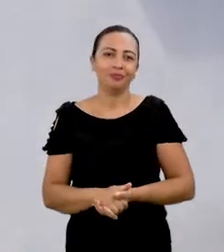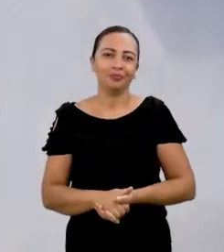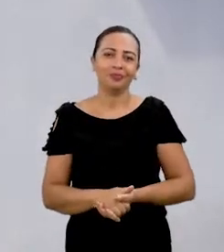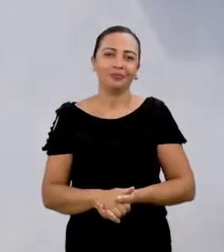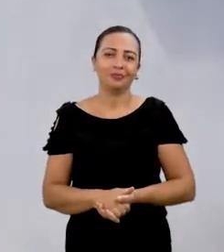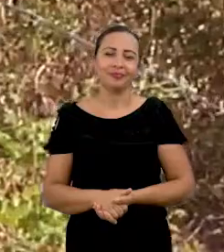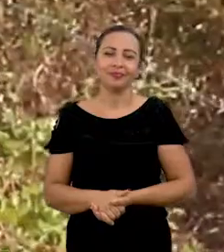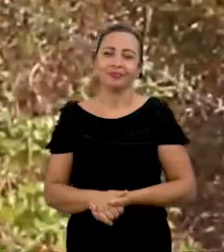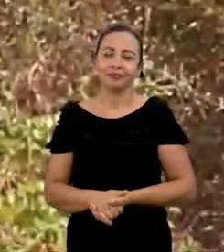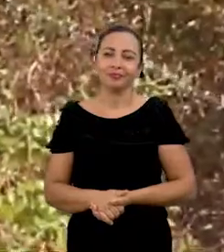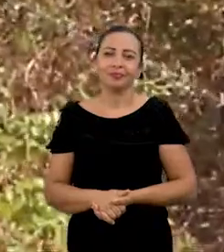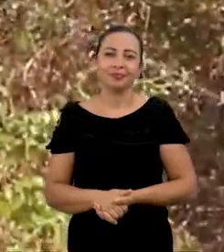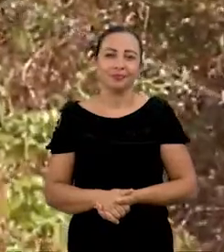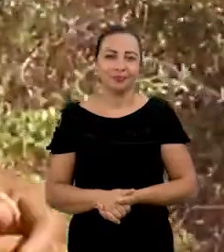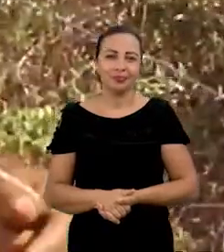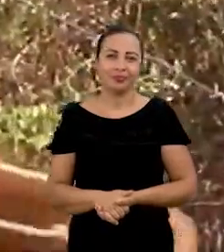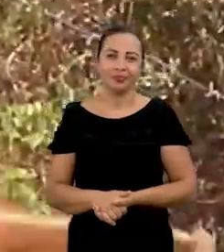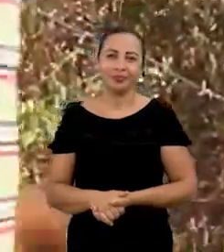projeto.